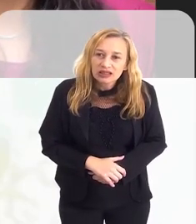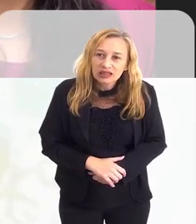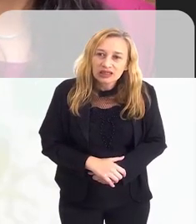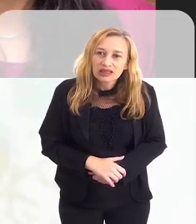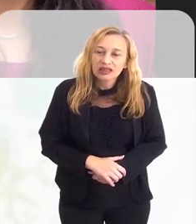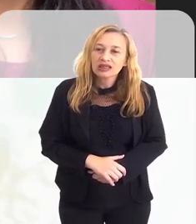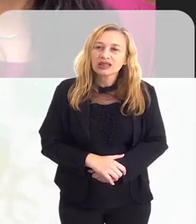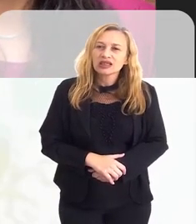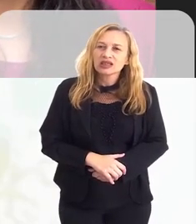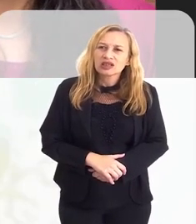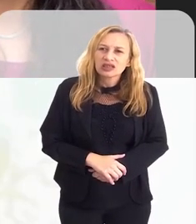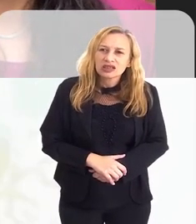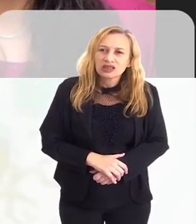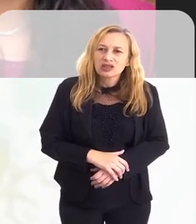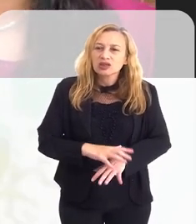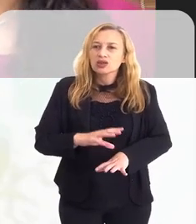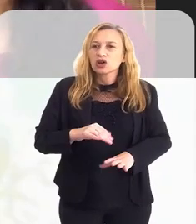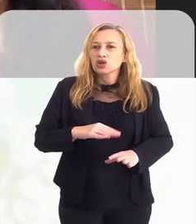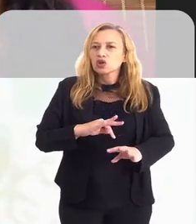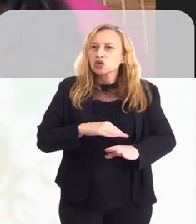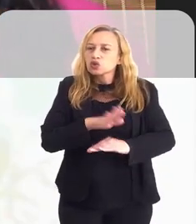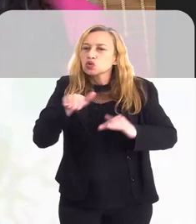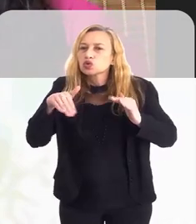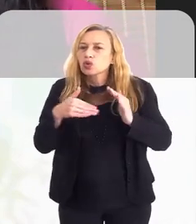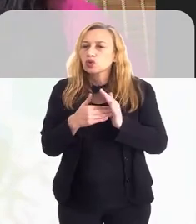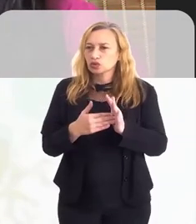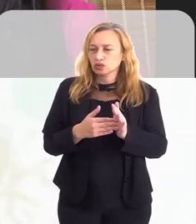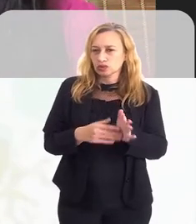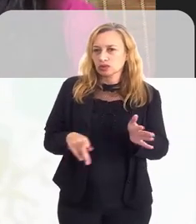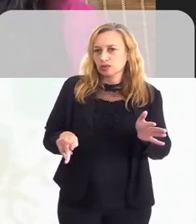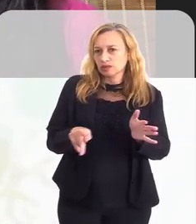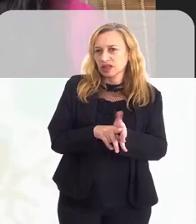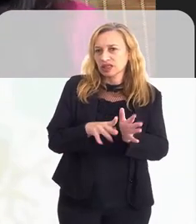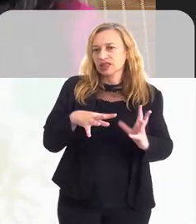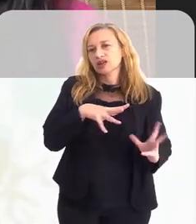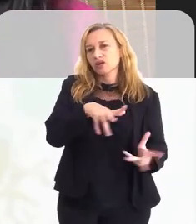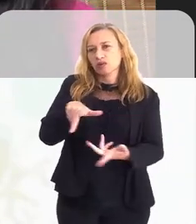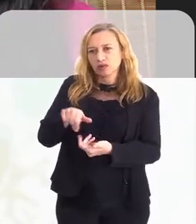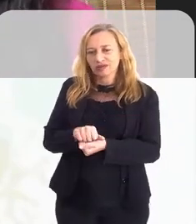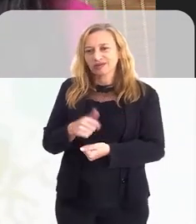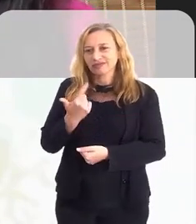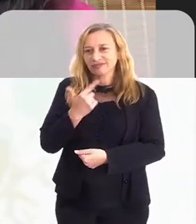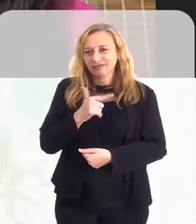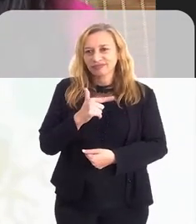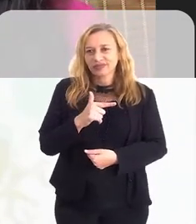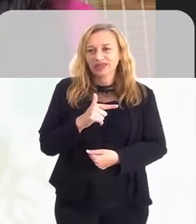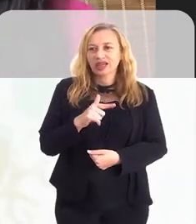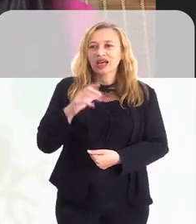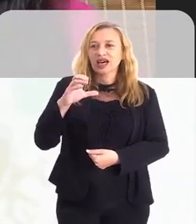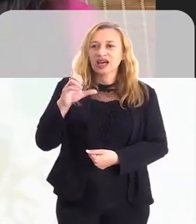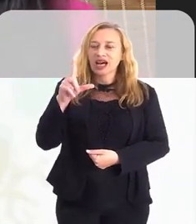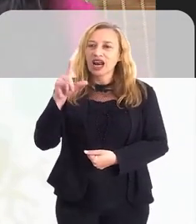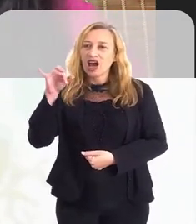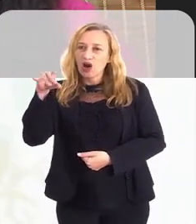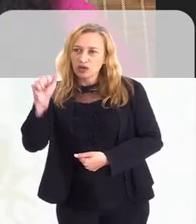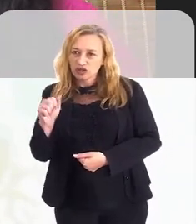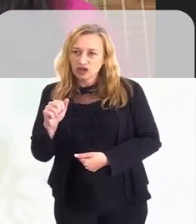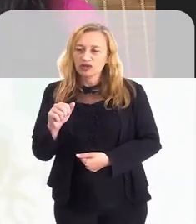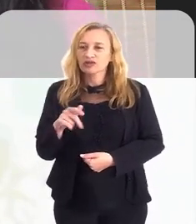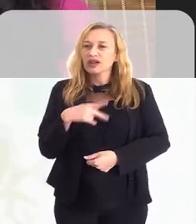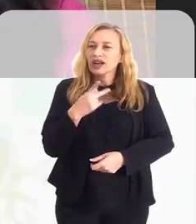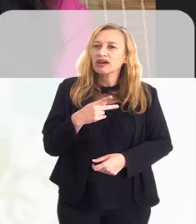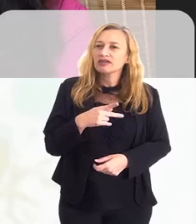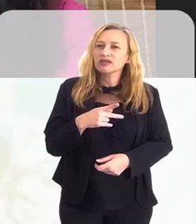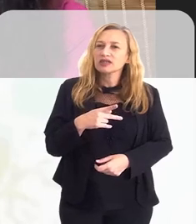é quem cabe nesse todo. Nesse todo mundo aí. A Cláudia, brilhante Cláudia Werneck, querida Sim,